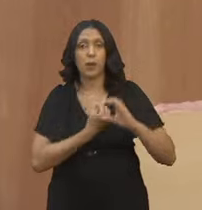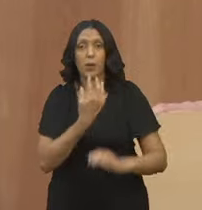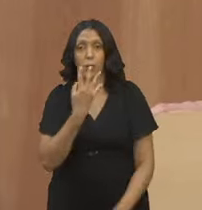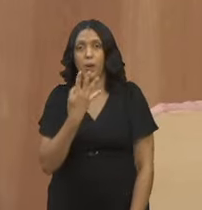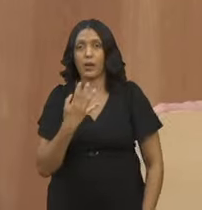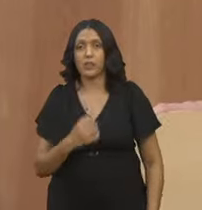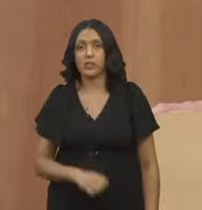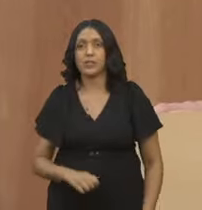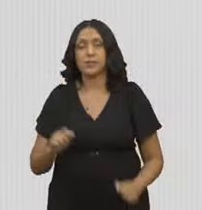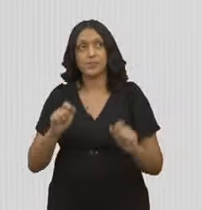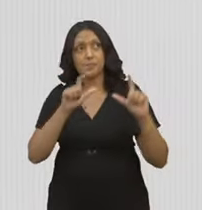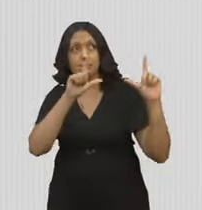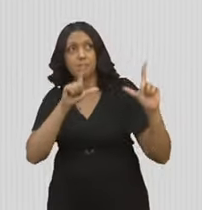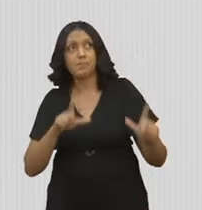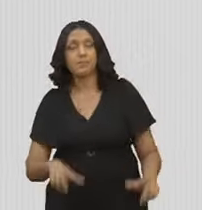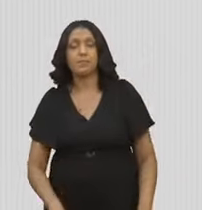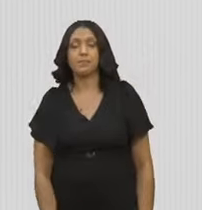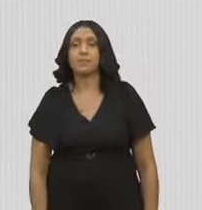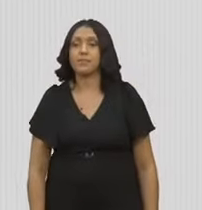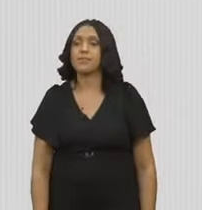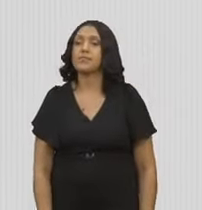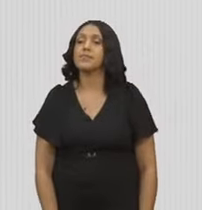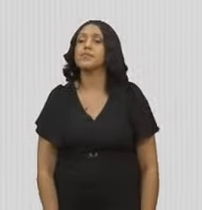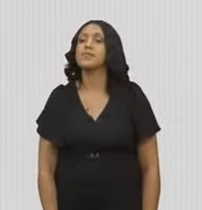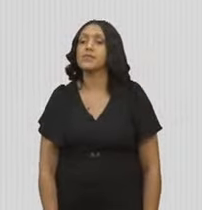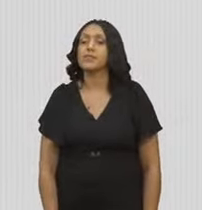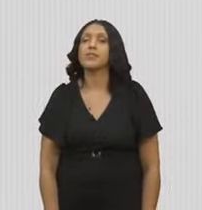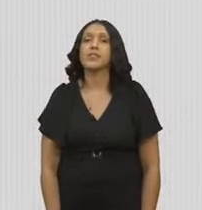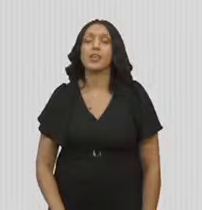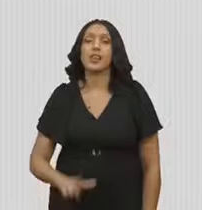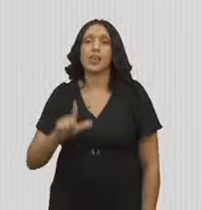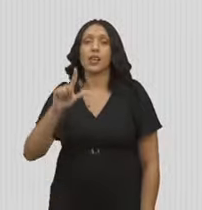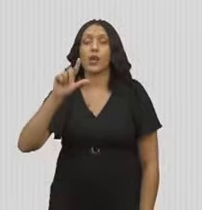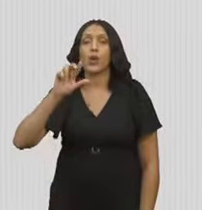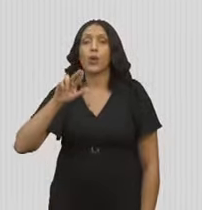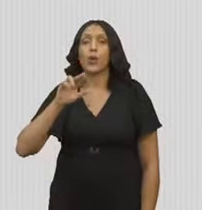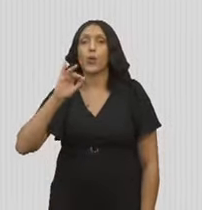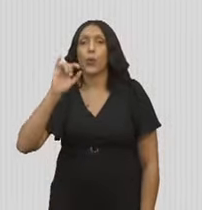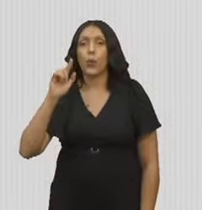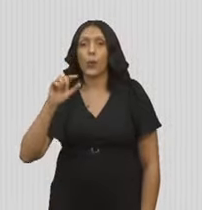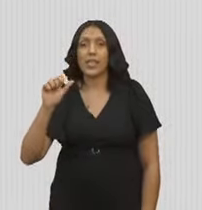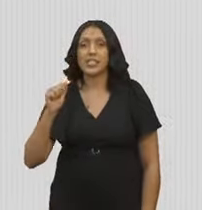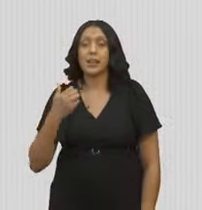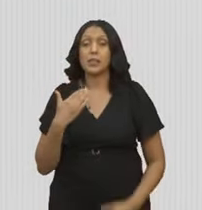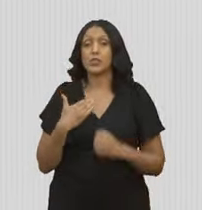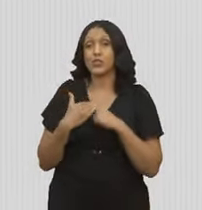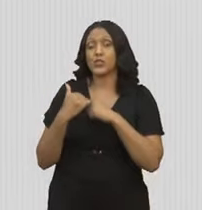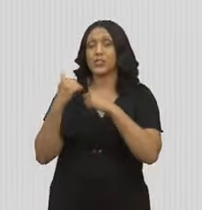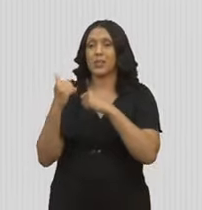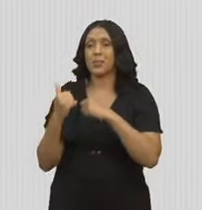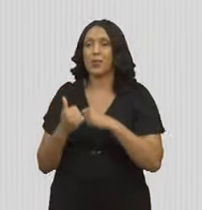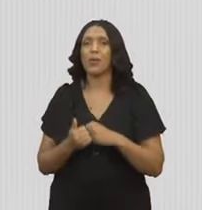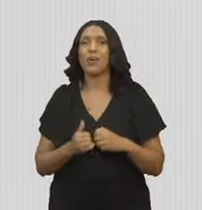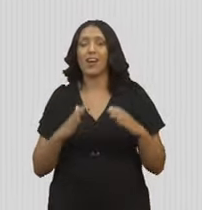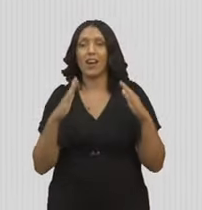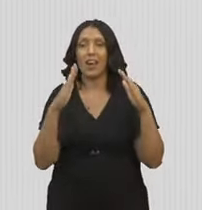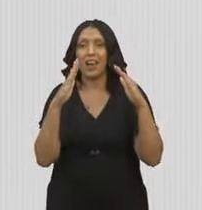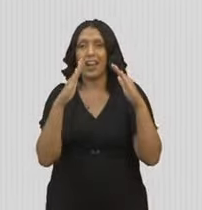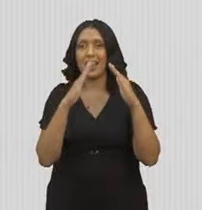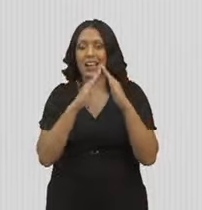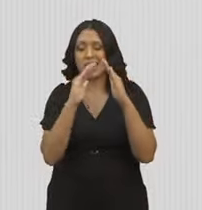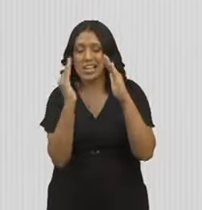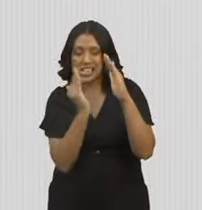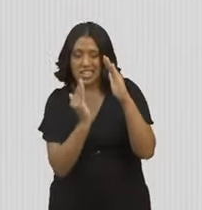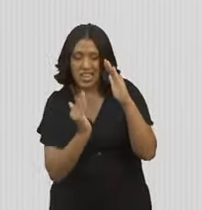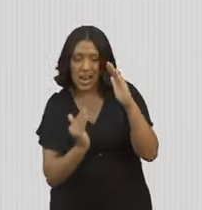Fontes. Vim atender um chamado da dona Luísa, que está com a casa toda rachada, com perigo de desabamento, por conta da